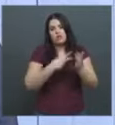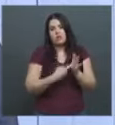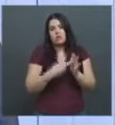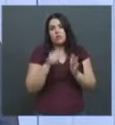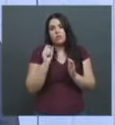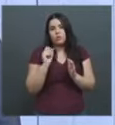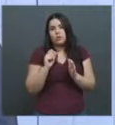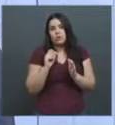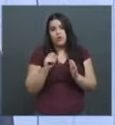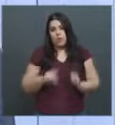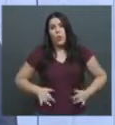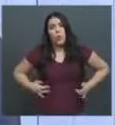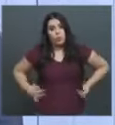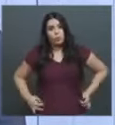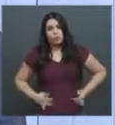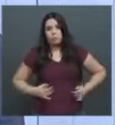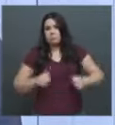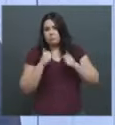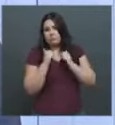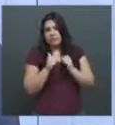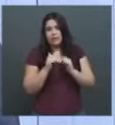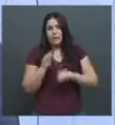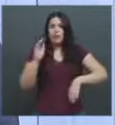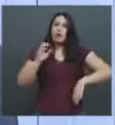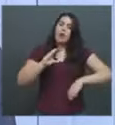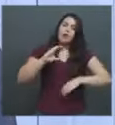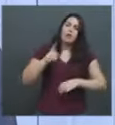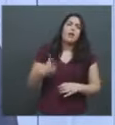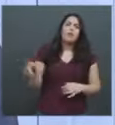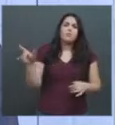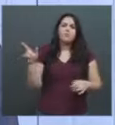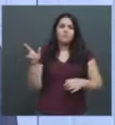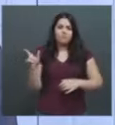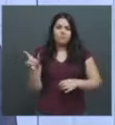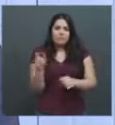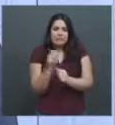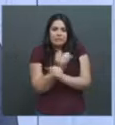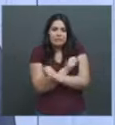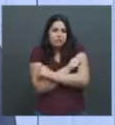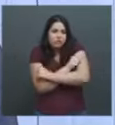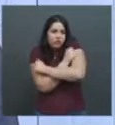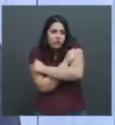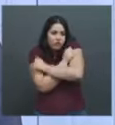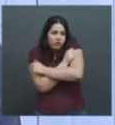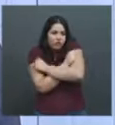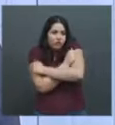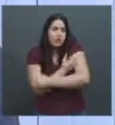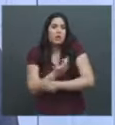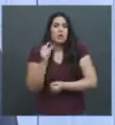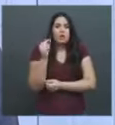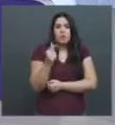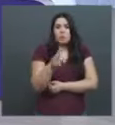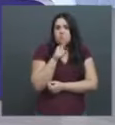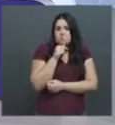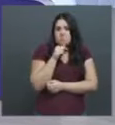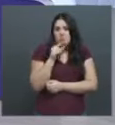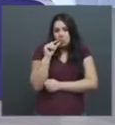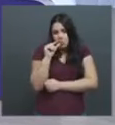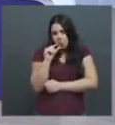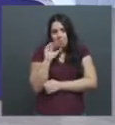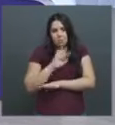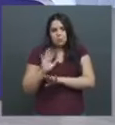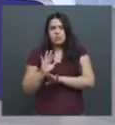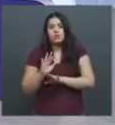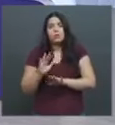depurando melhor. Claro que num dia frio, um dia que você tem pouca ingestão de líquido, a urina vai sair um pouco mais escura. Então, tem